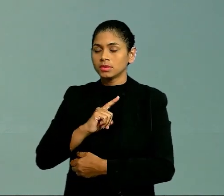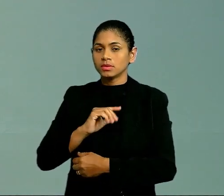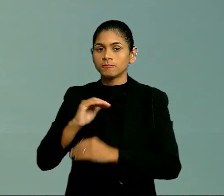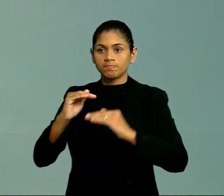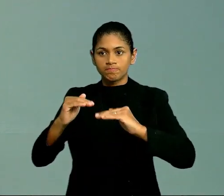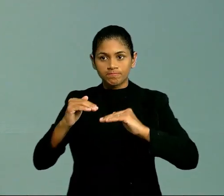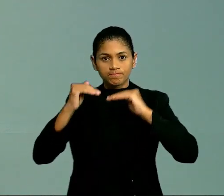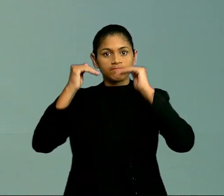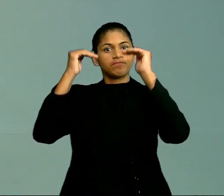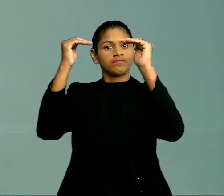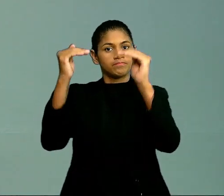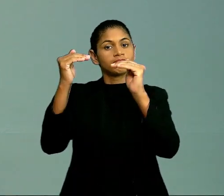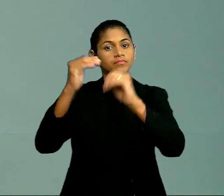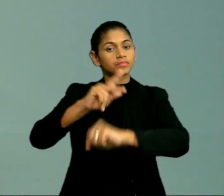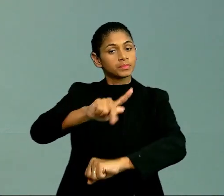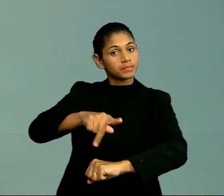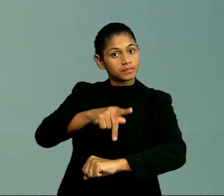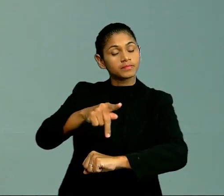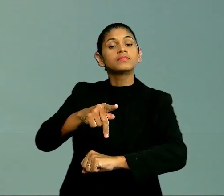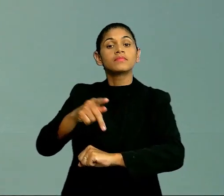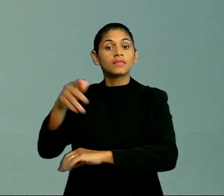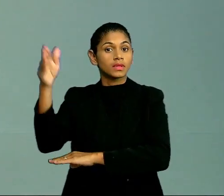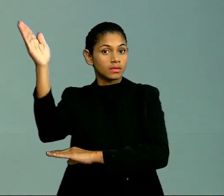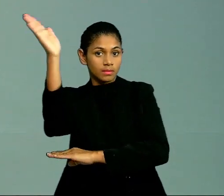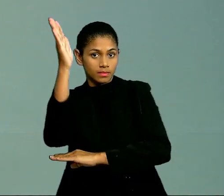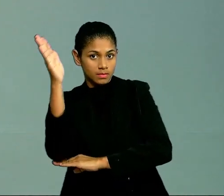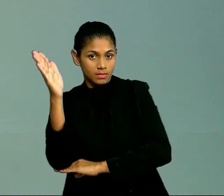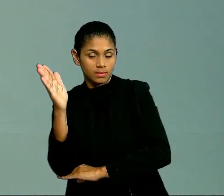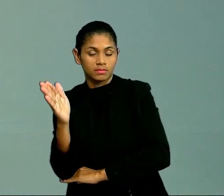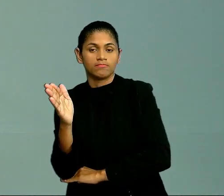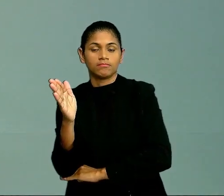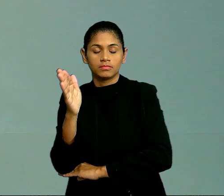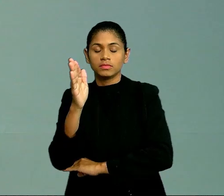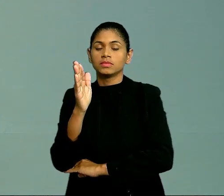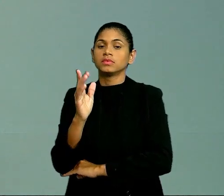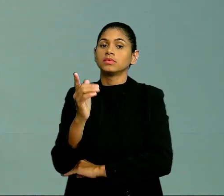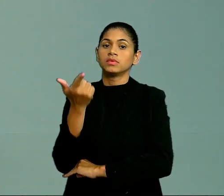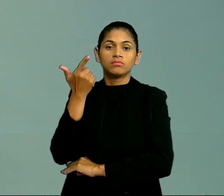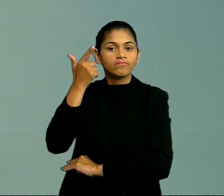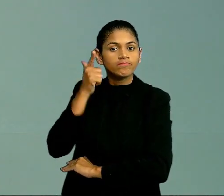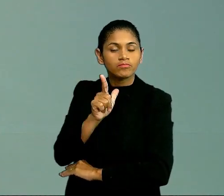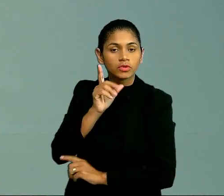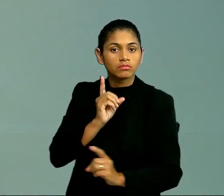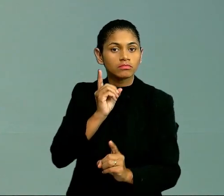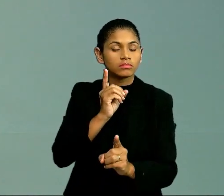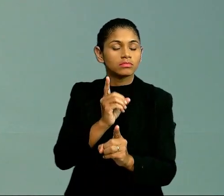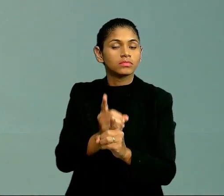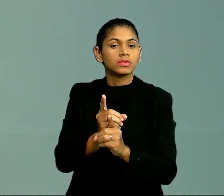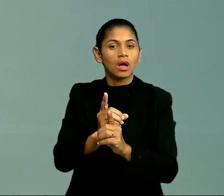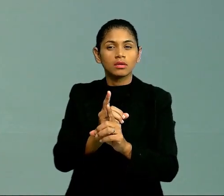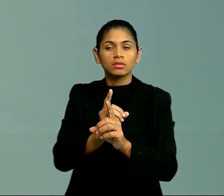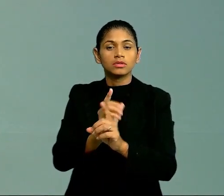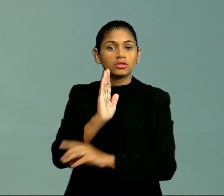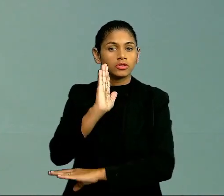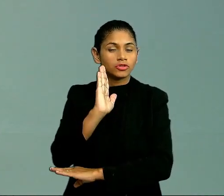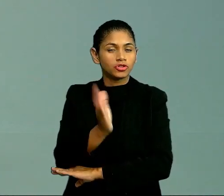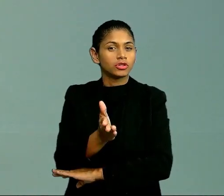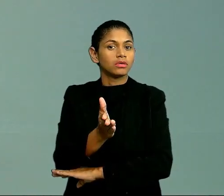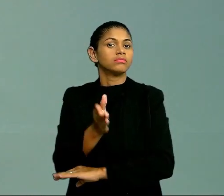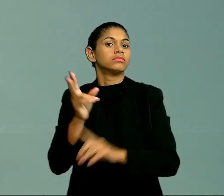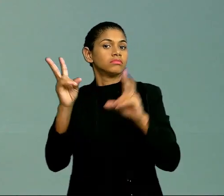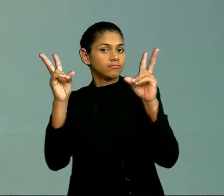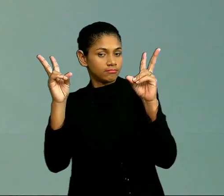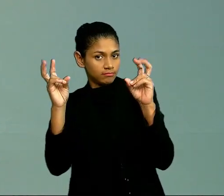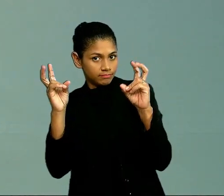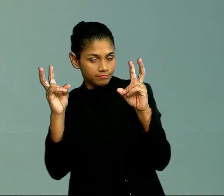tenho essa paráfrase, né, essa relação que eu consigo identificar logo a partir do título, no entanto, com uma visão um tanto quanto